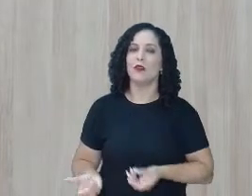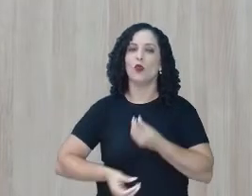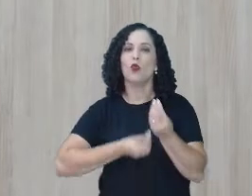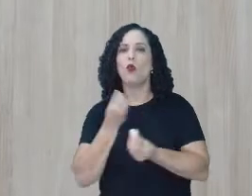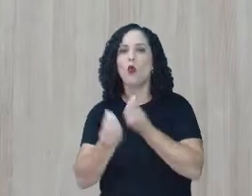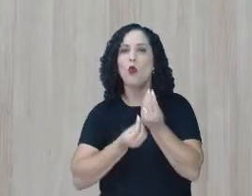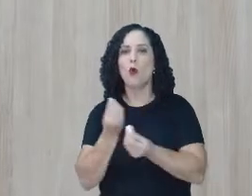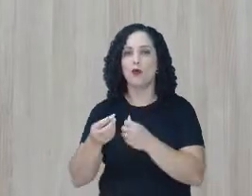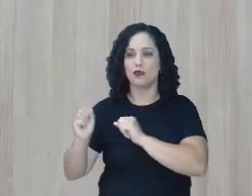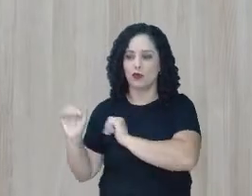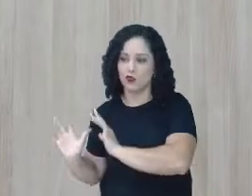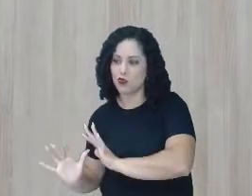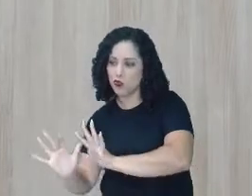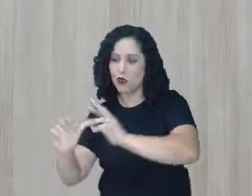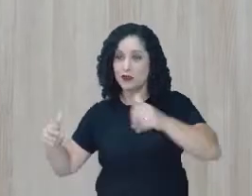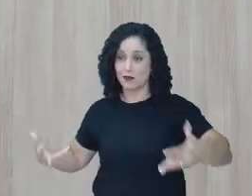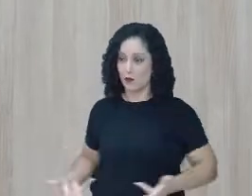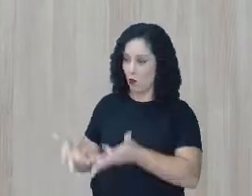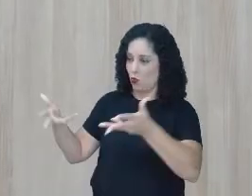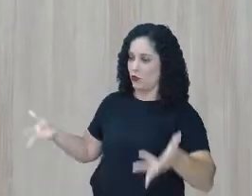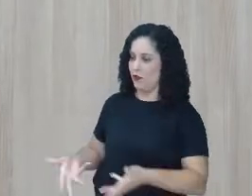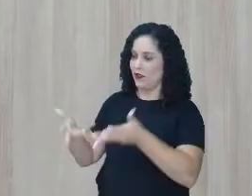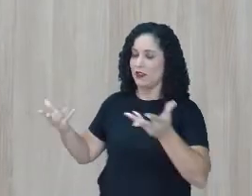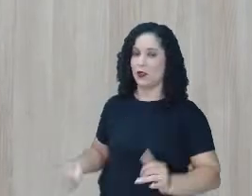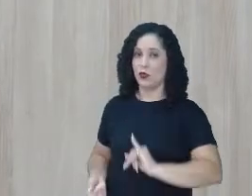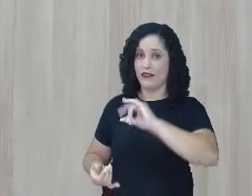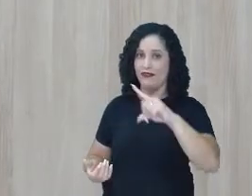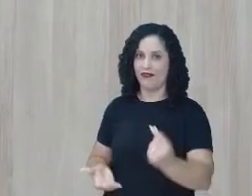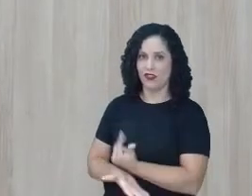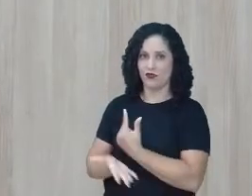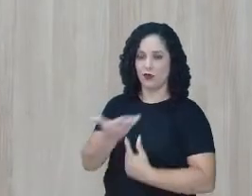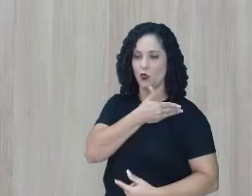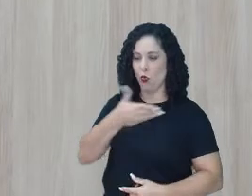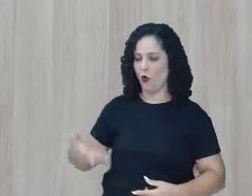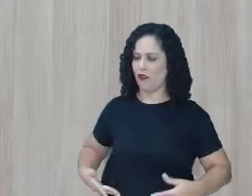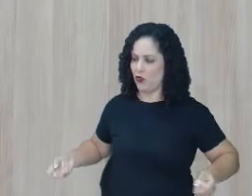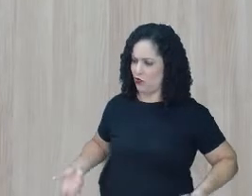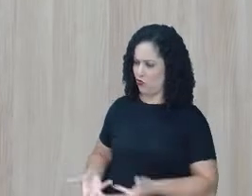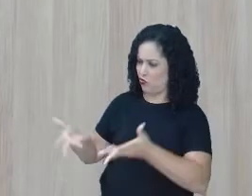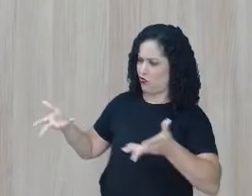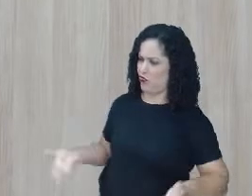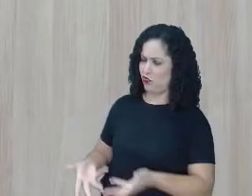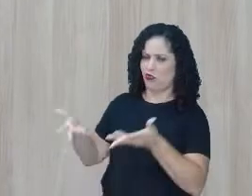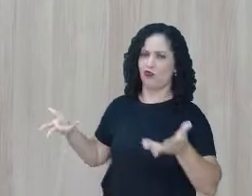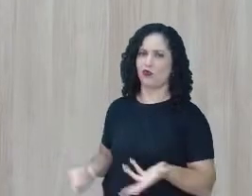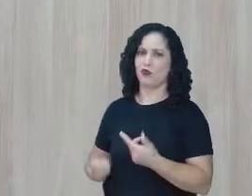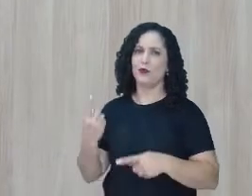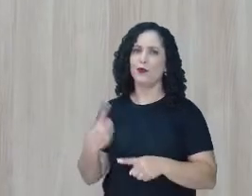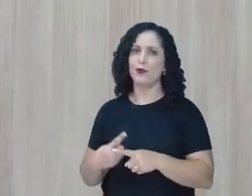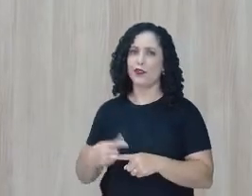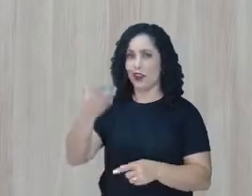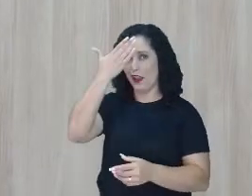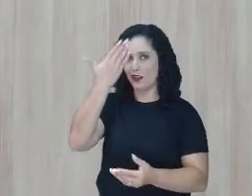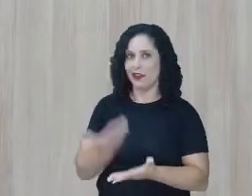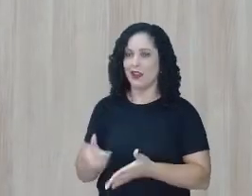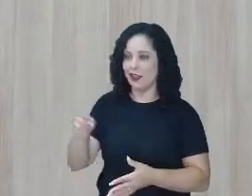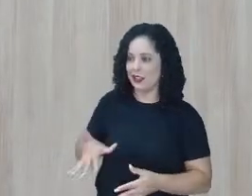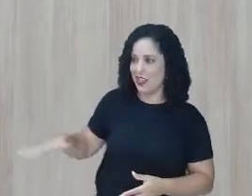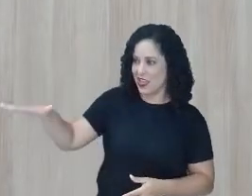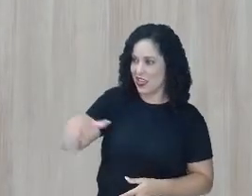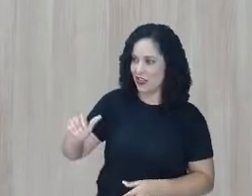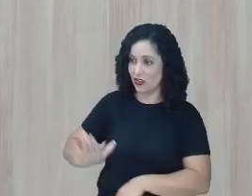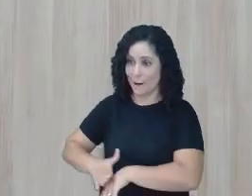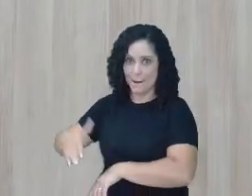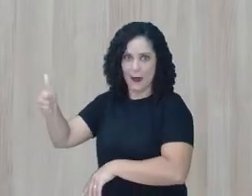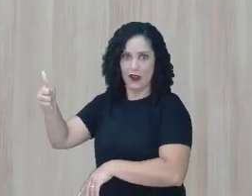qual houve esse incentivo e até investimento público, que era uma perspectiva racialista por acreditar que essa população branca era melhor